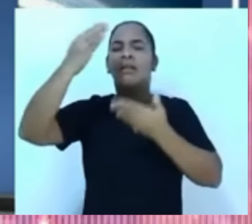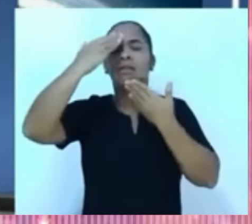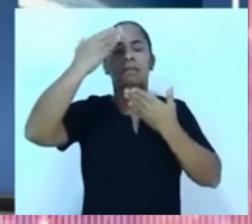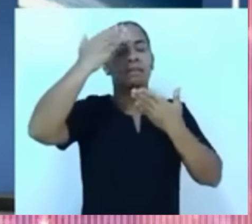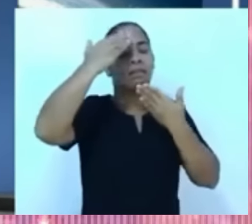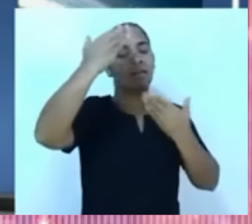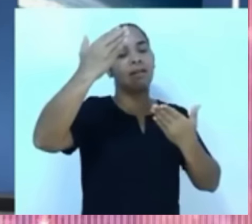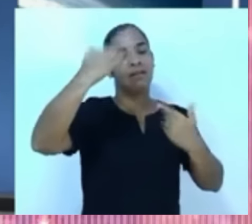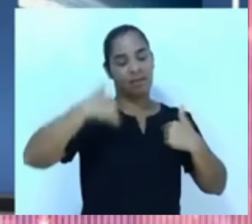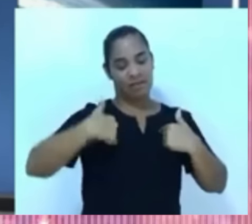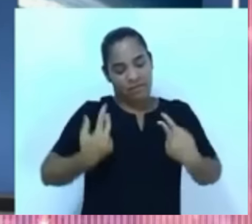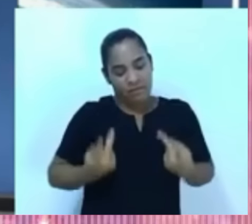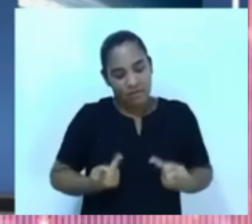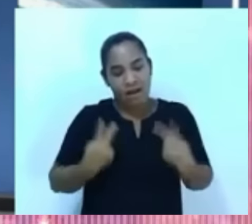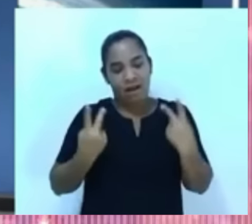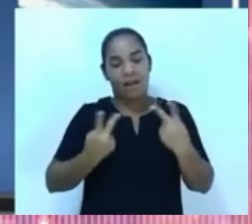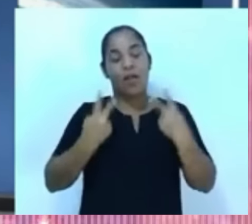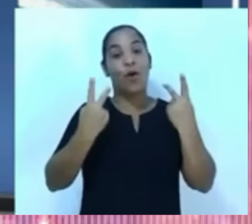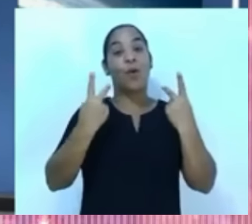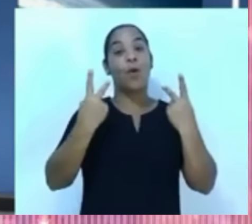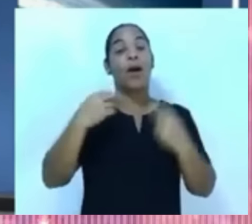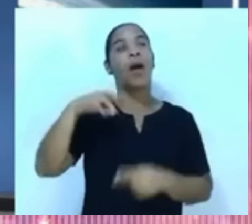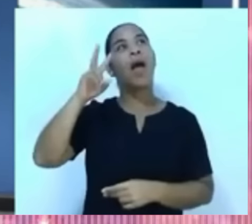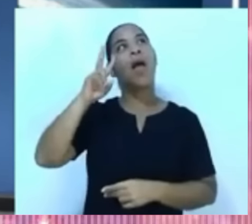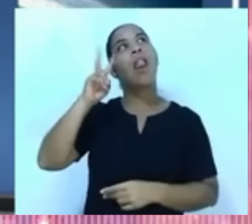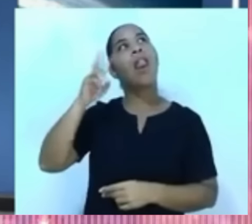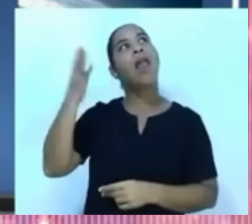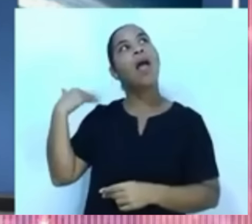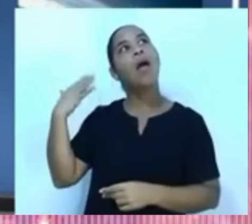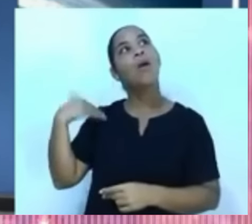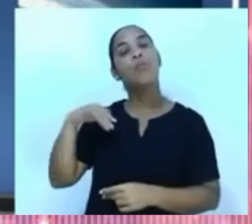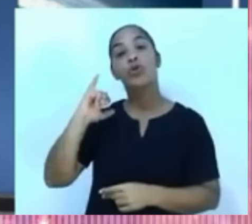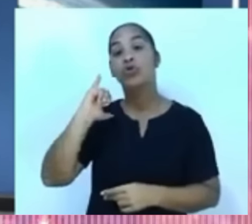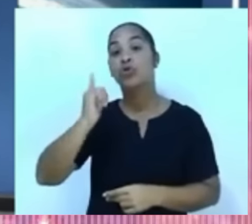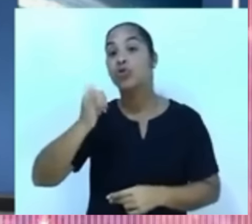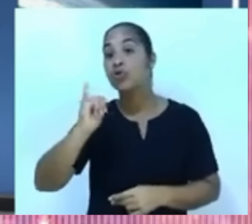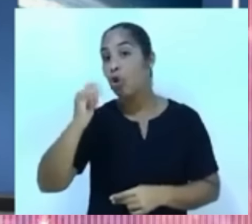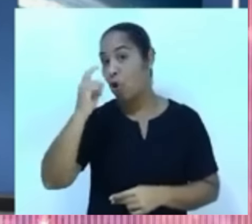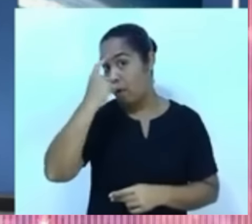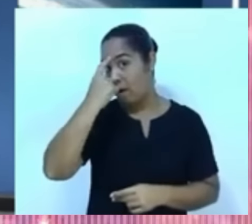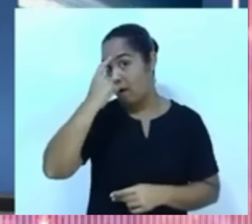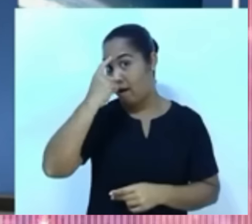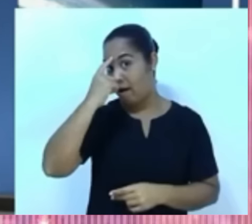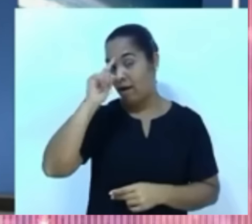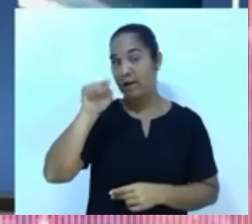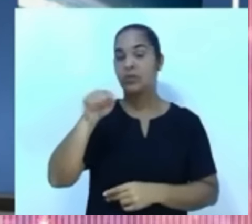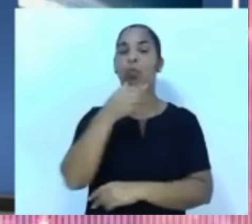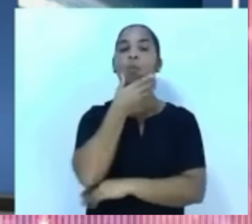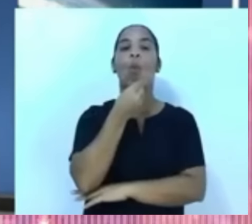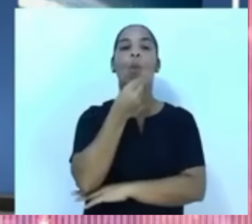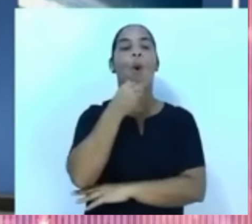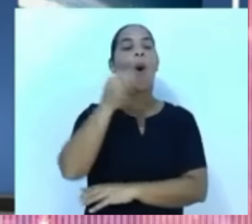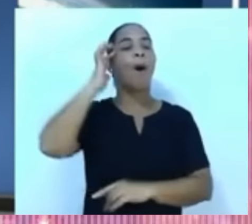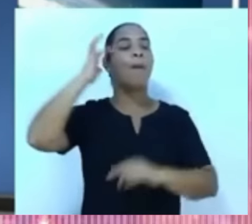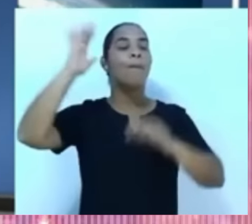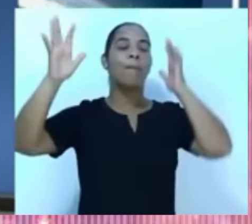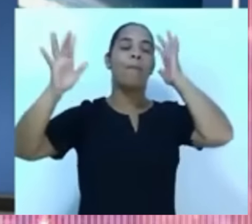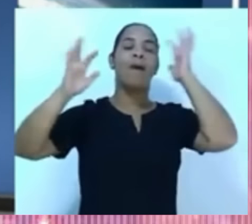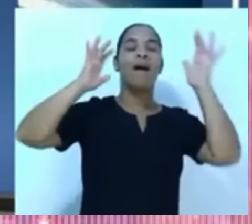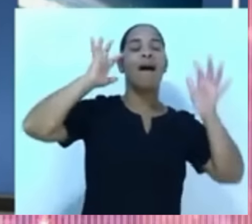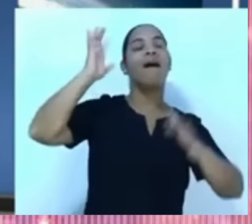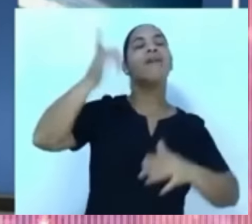enriquecedora Eu me recordo de uma velha parábola indiana em que um jovem sonhador desejava